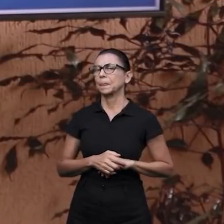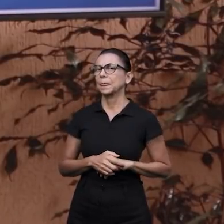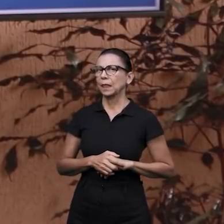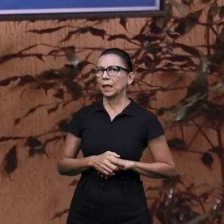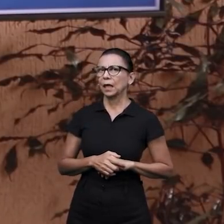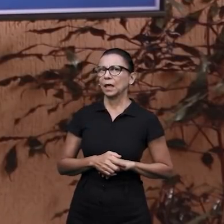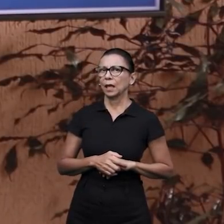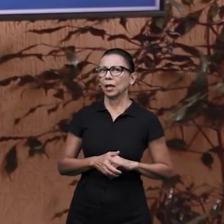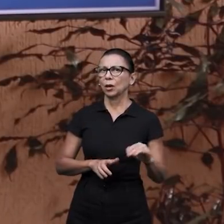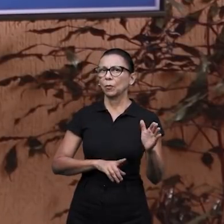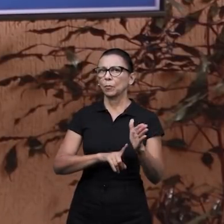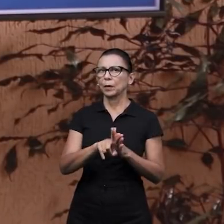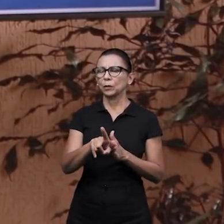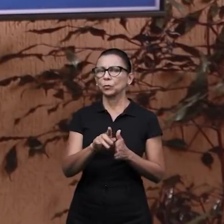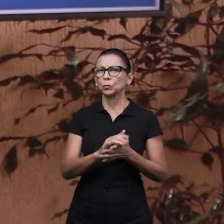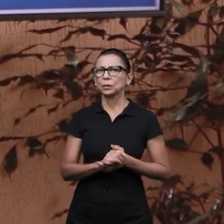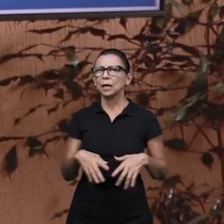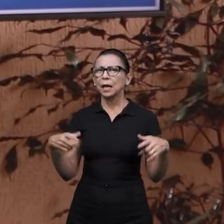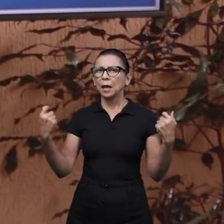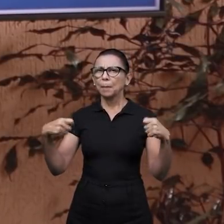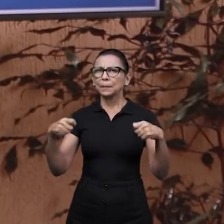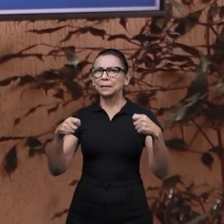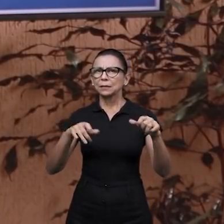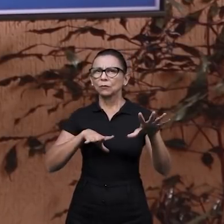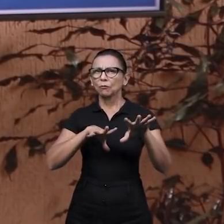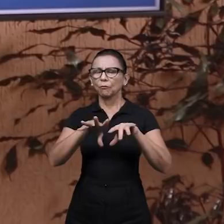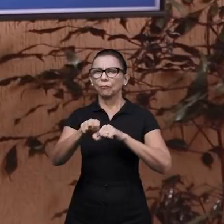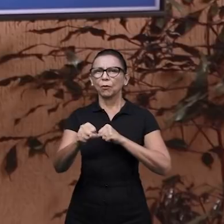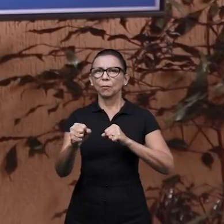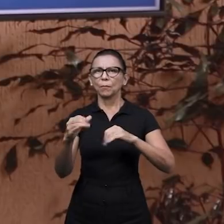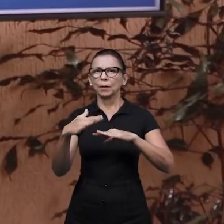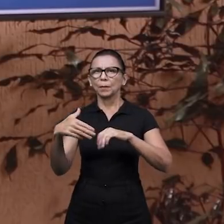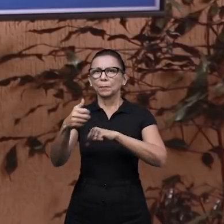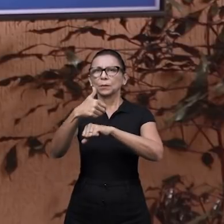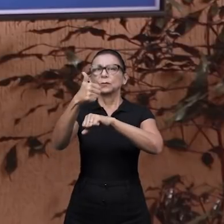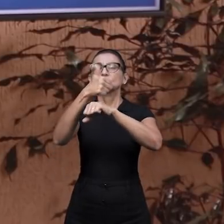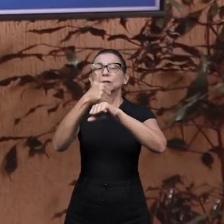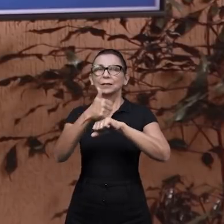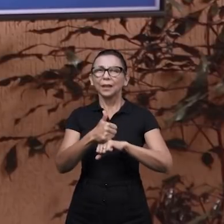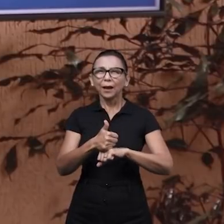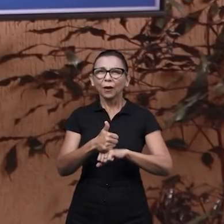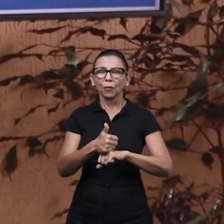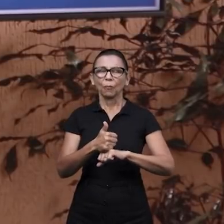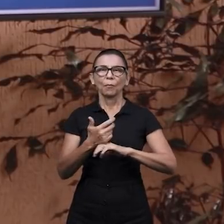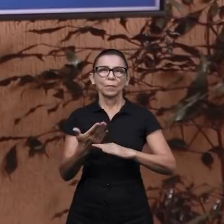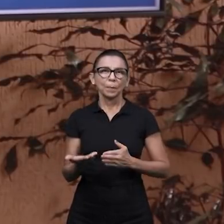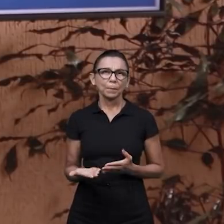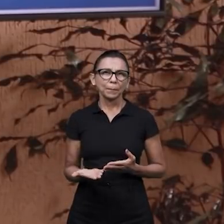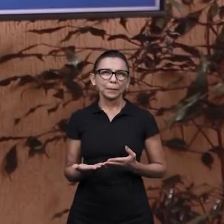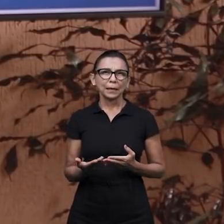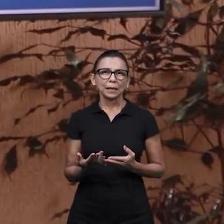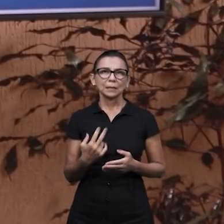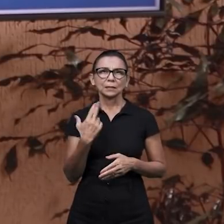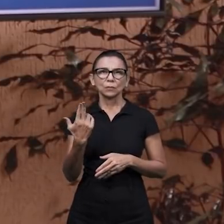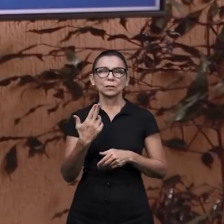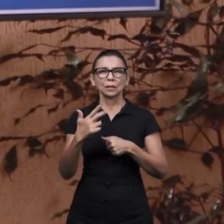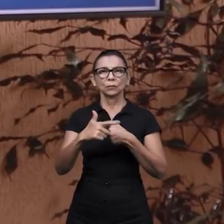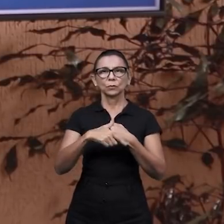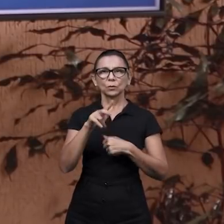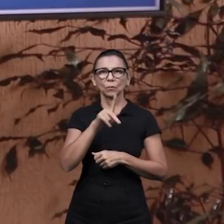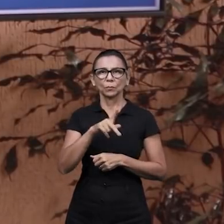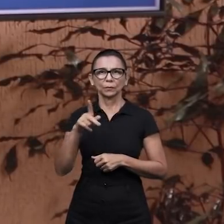preciso formação profissional para ser professora da EBD, atendendo a essas crianças com